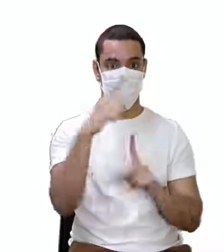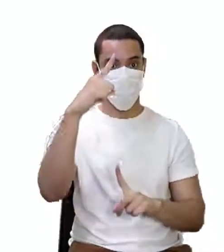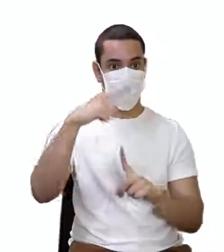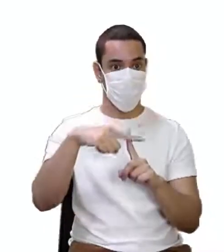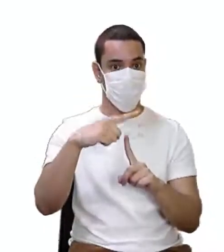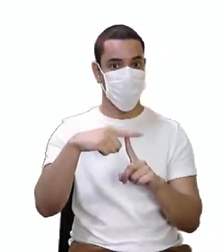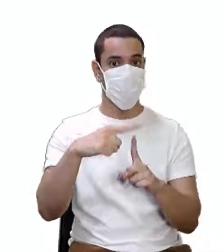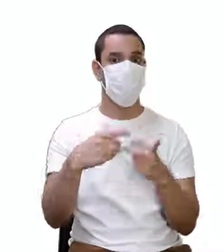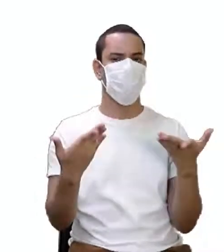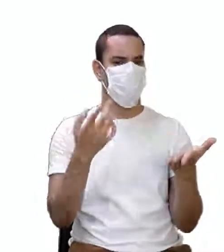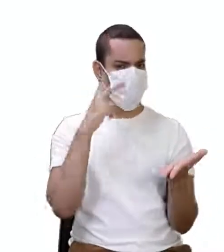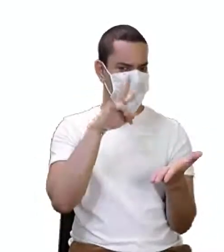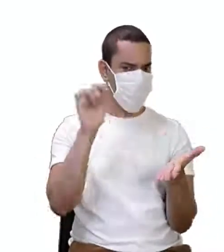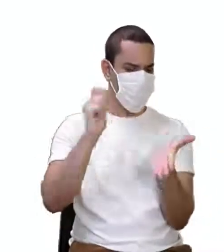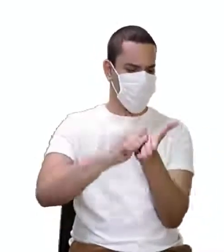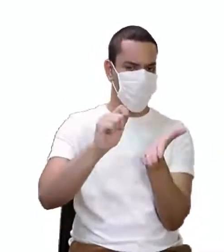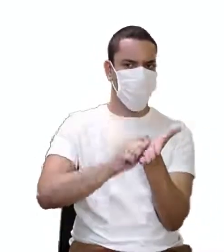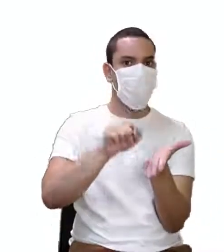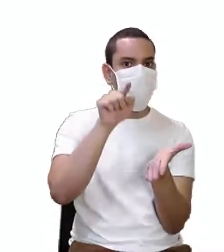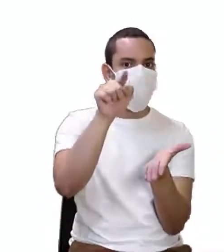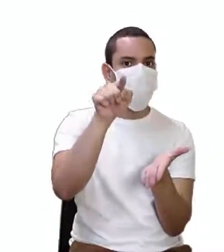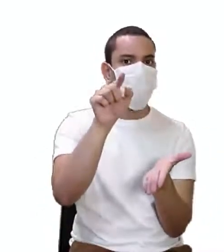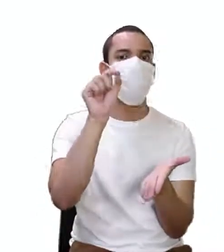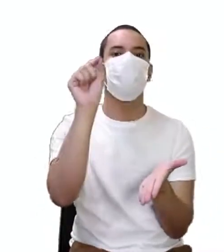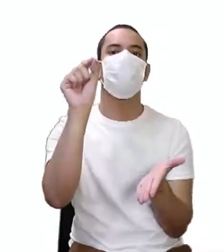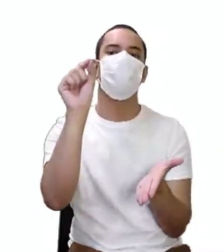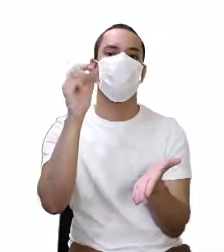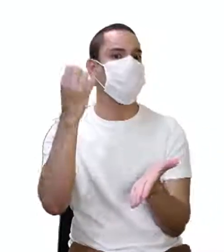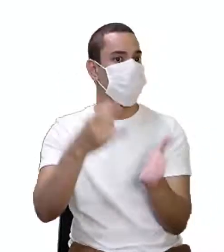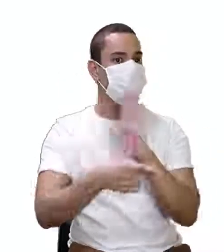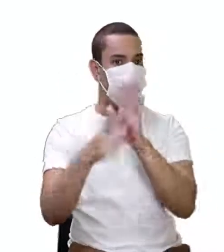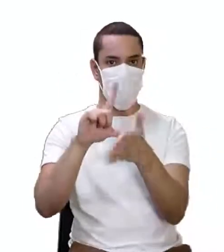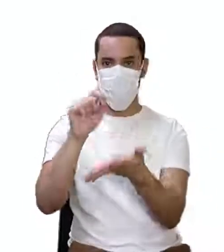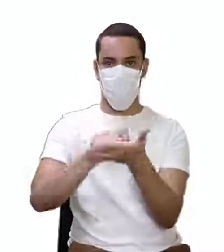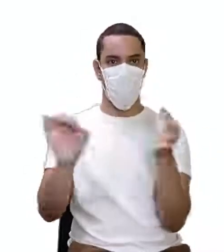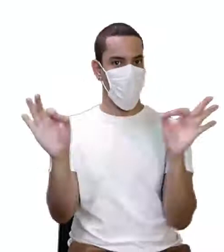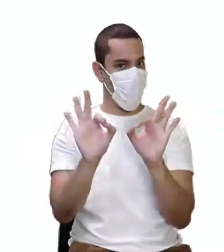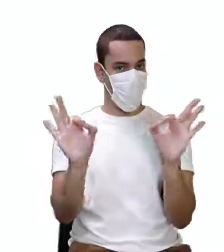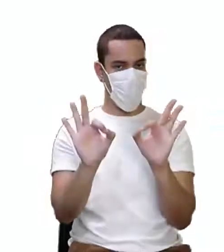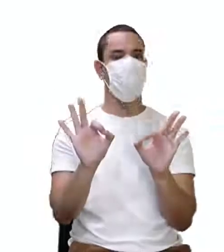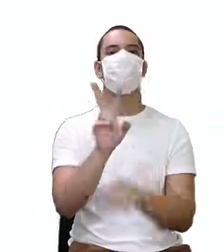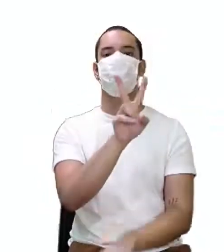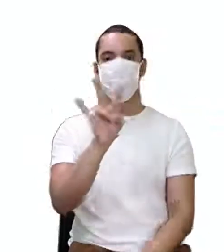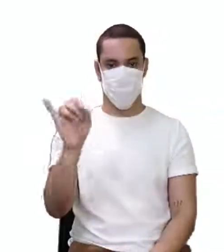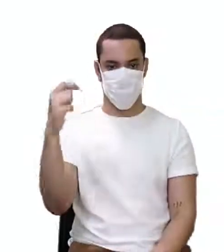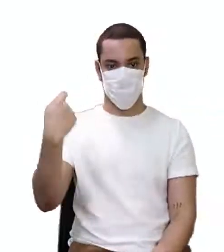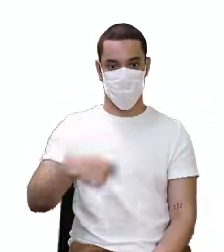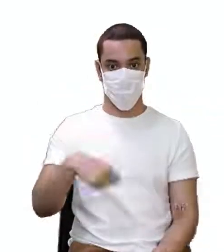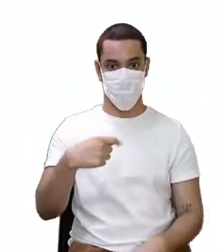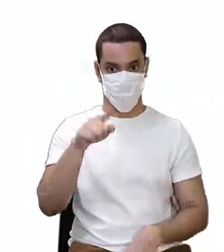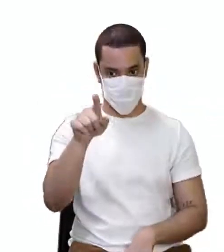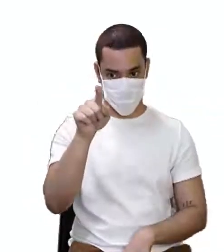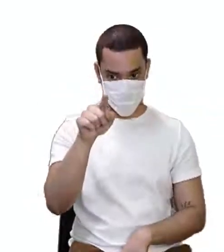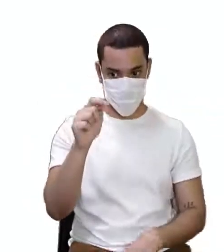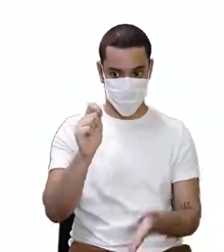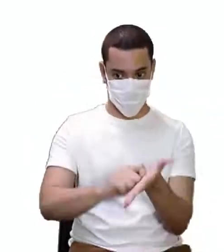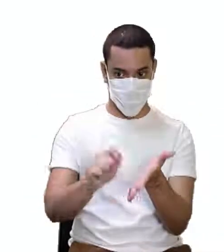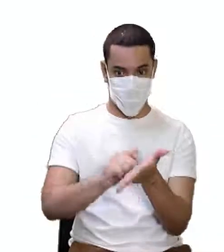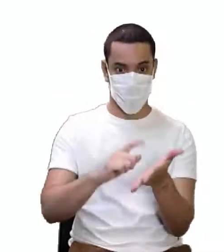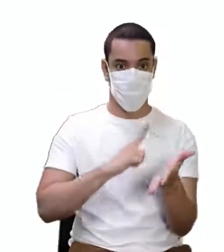você vai anotar no seu caderninho se você não fez isso ainda, né? Então, anota aí. Existe